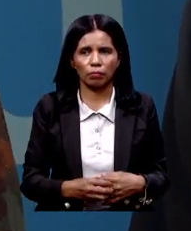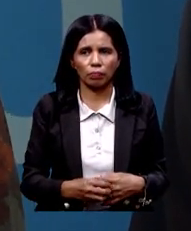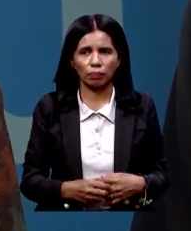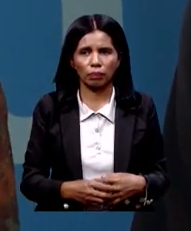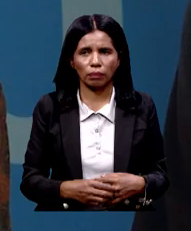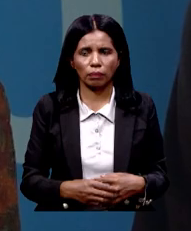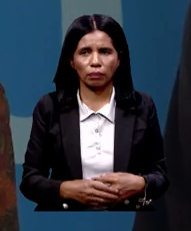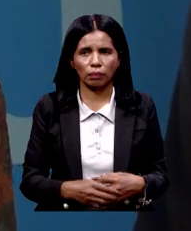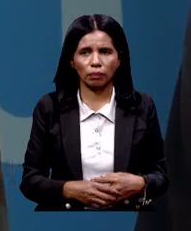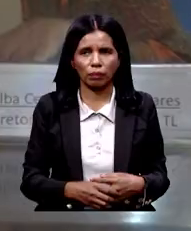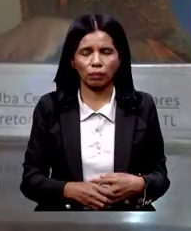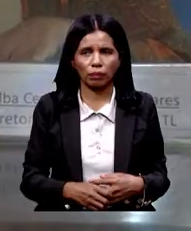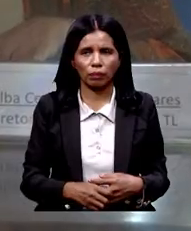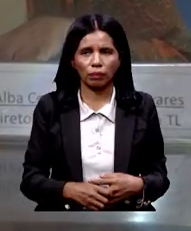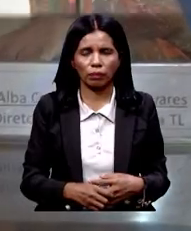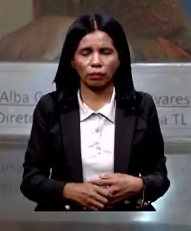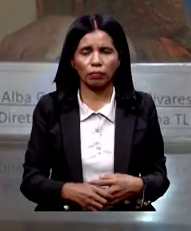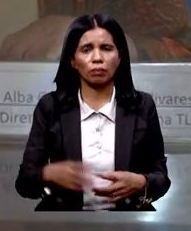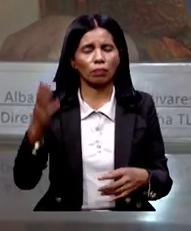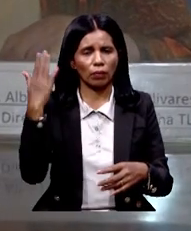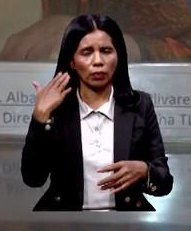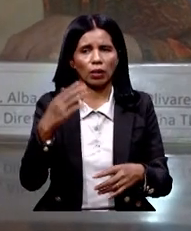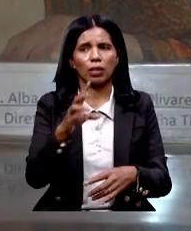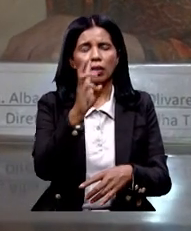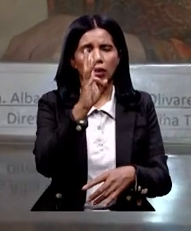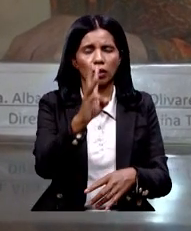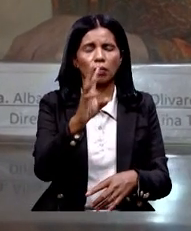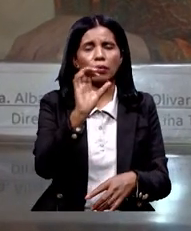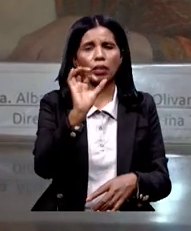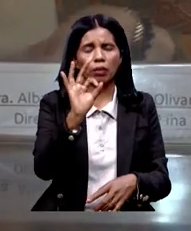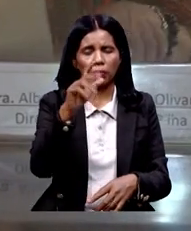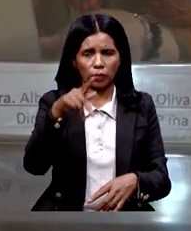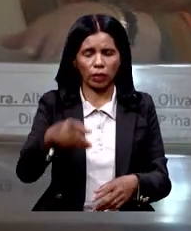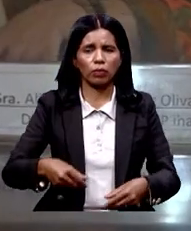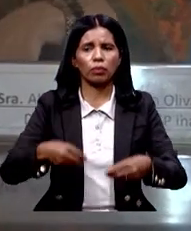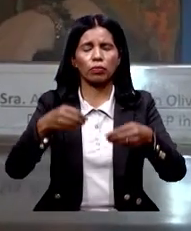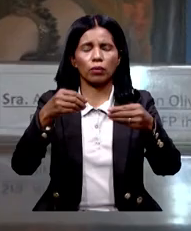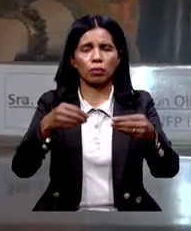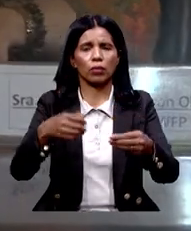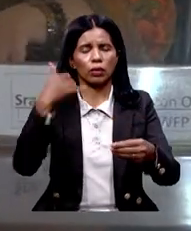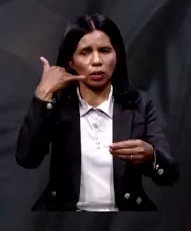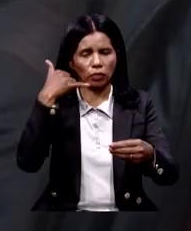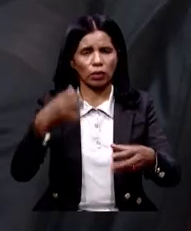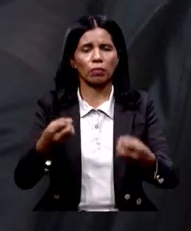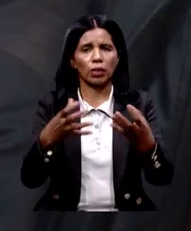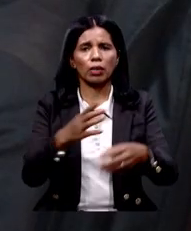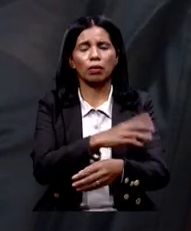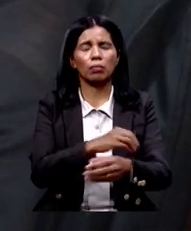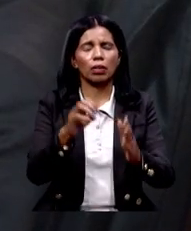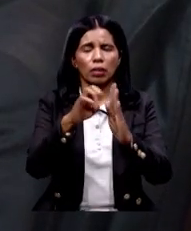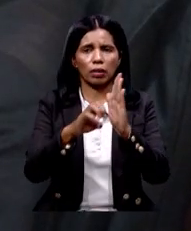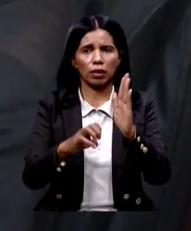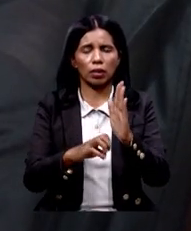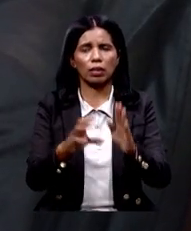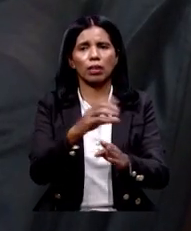that the government should take. Antes ne WFP mos oferece smartphone lubu kida ba statistik ho